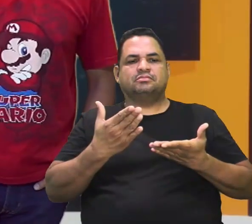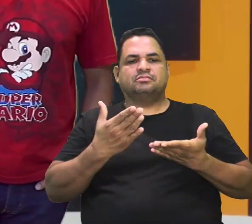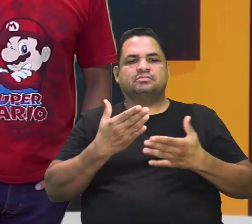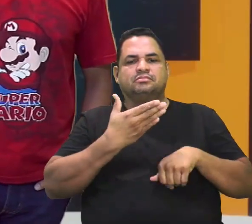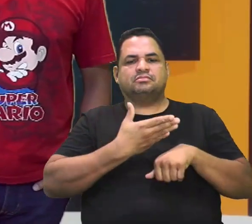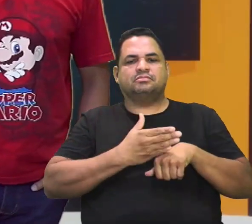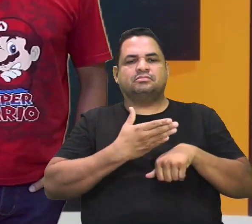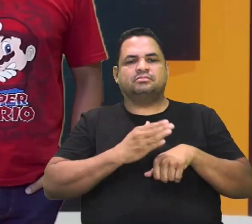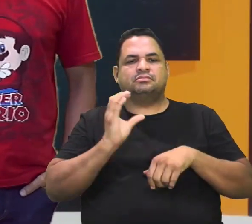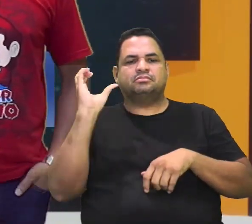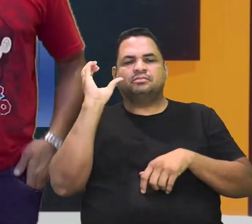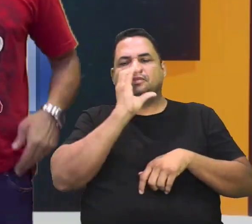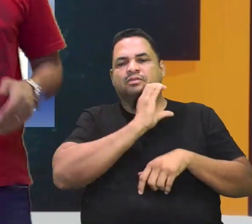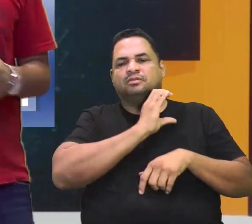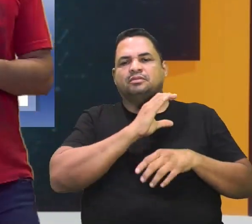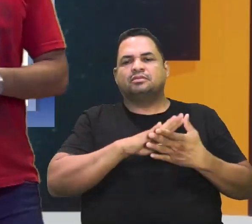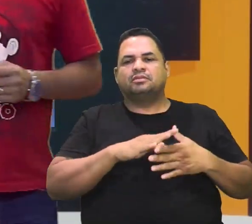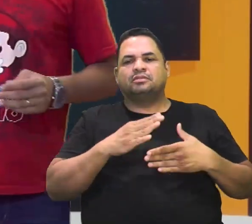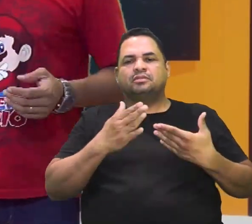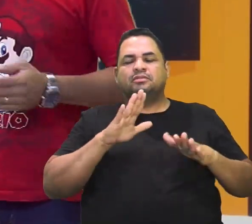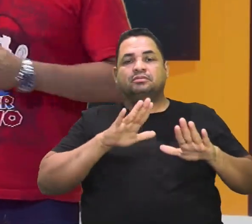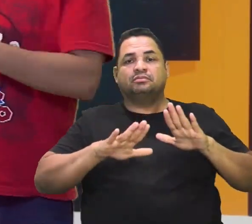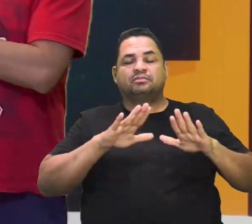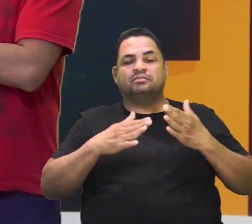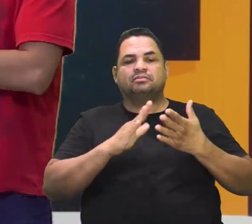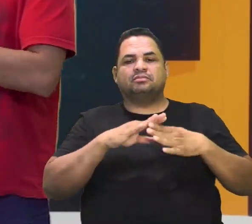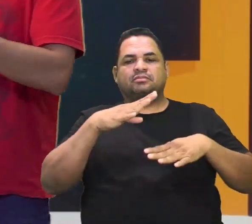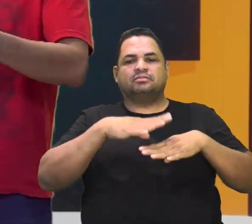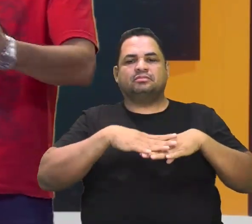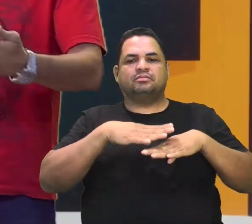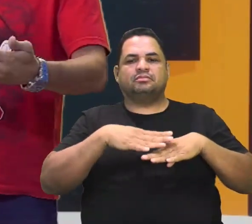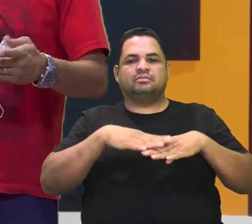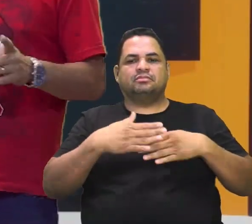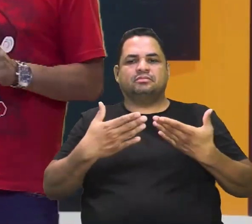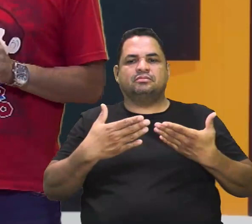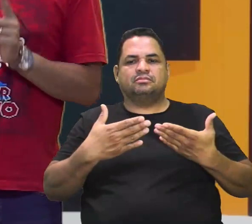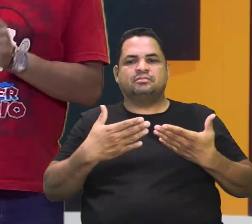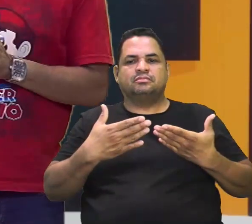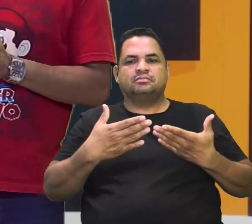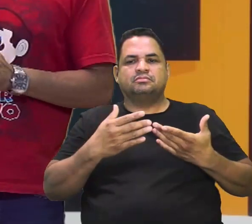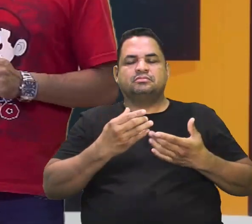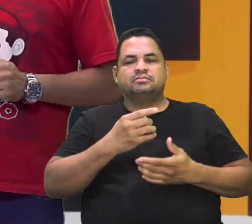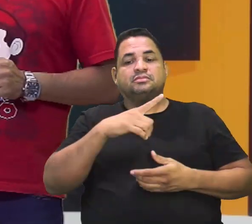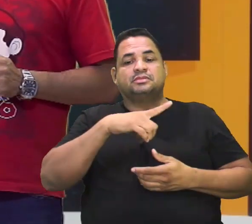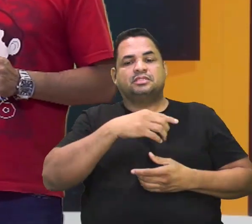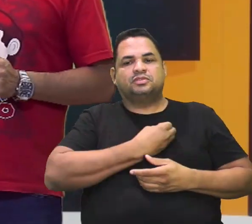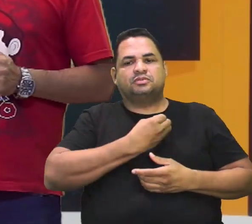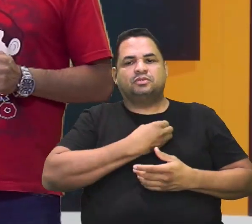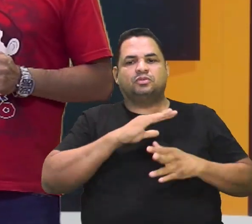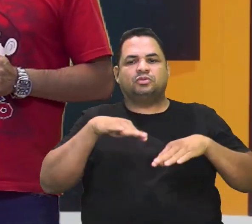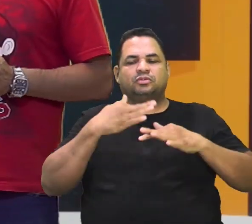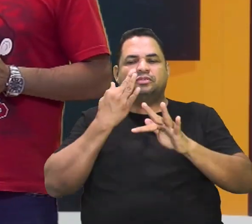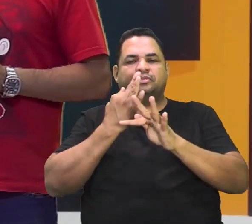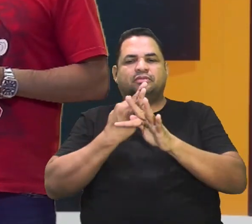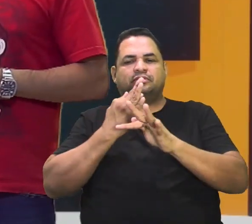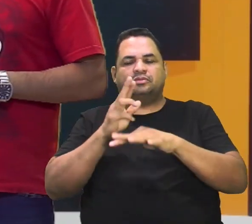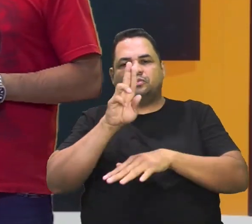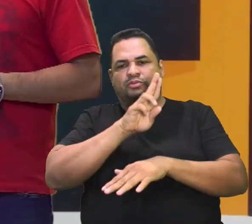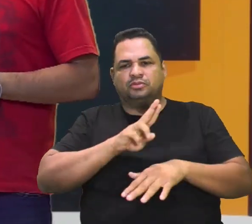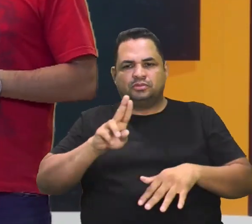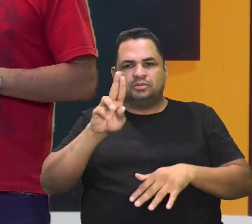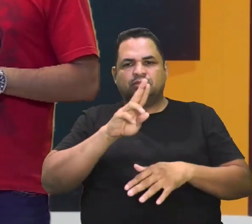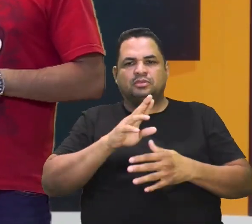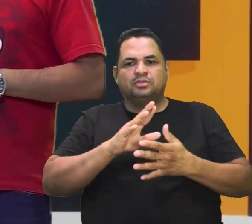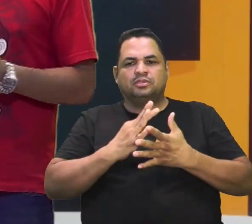colocar em prática bem rápido. E às vezes, na matemática, ele já traz esse valor. Só que na física, quando ele faz, por exemplo, uma aplicação